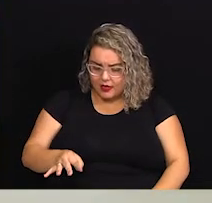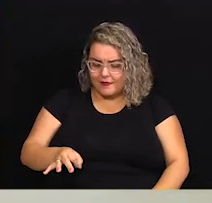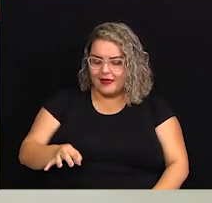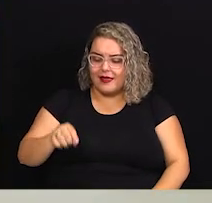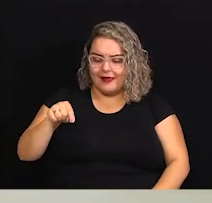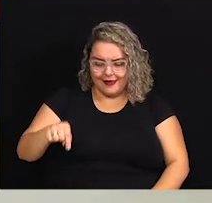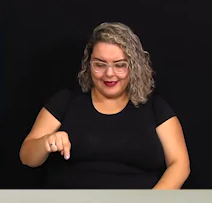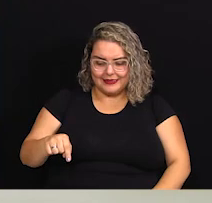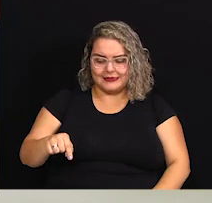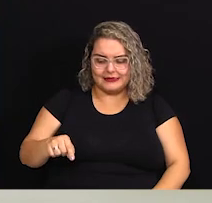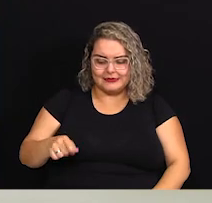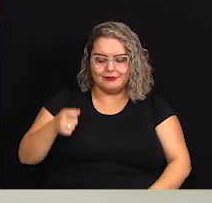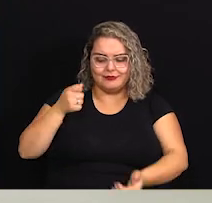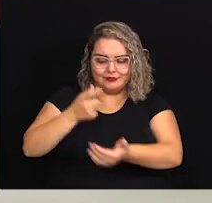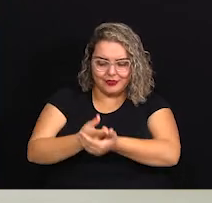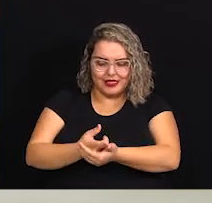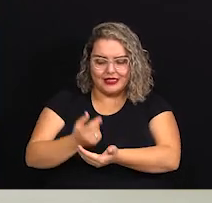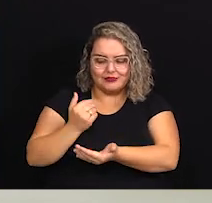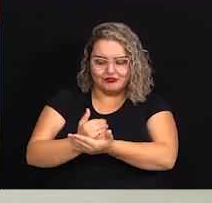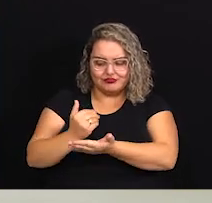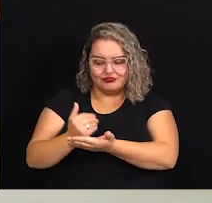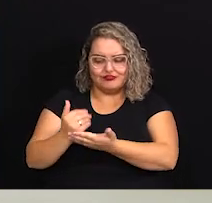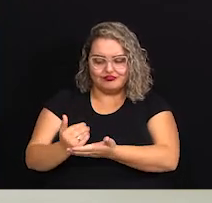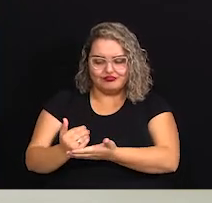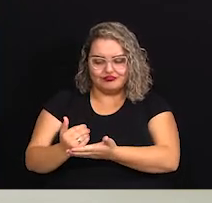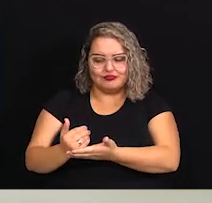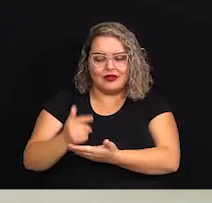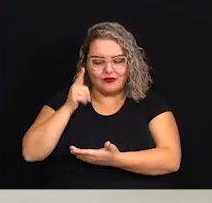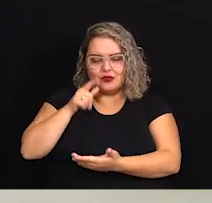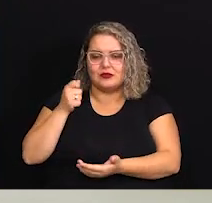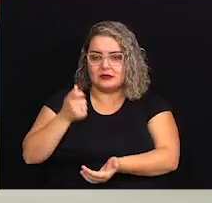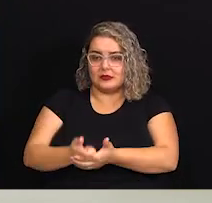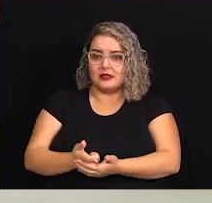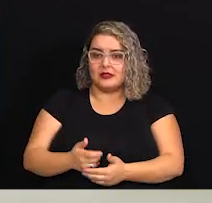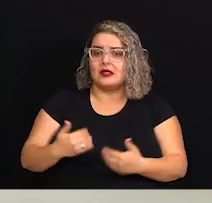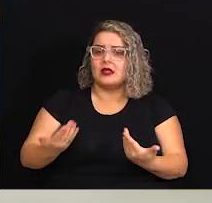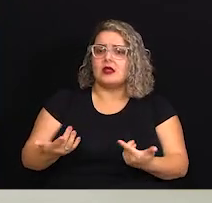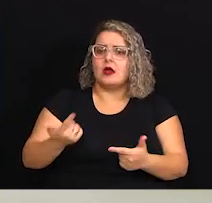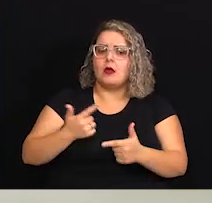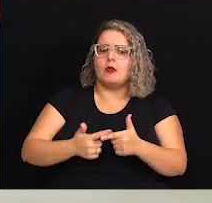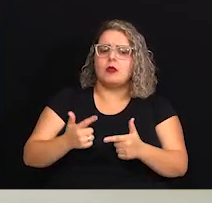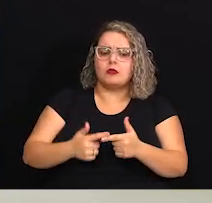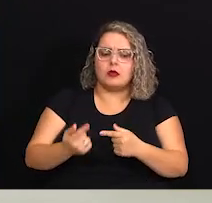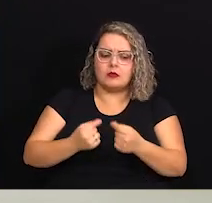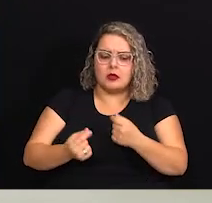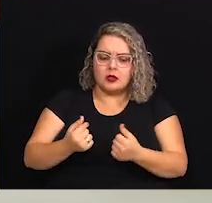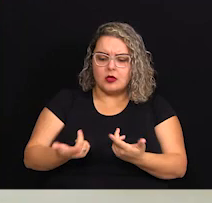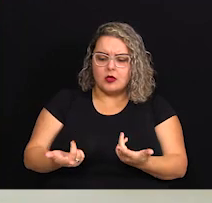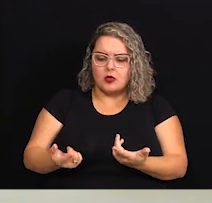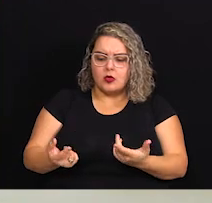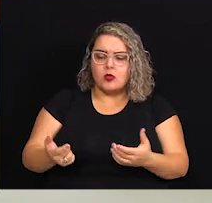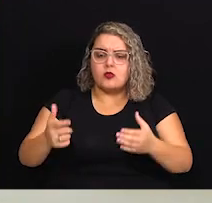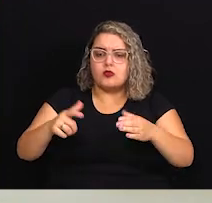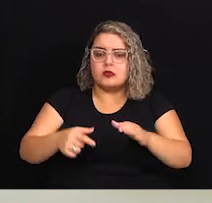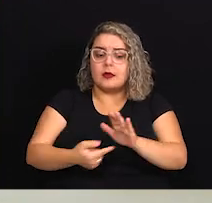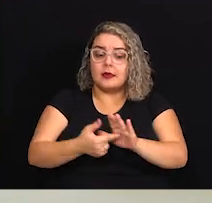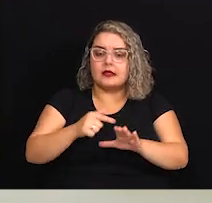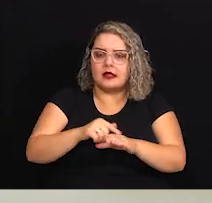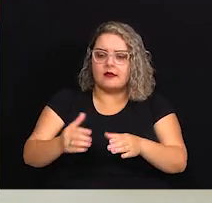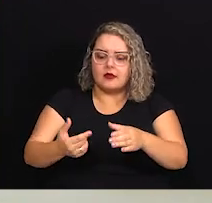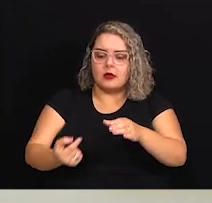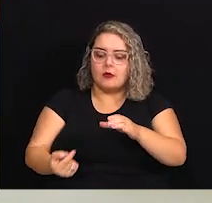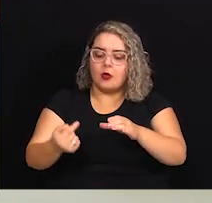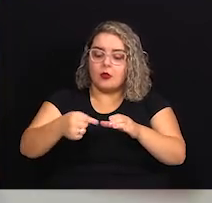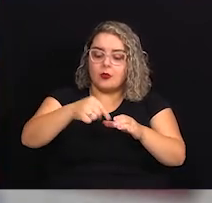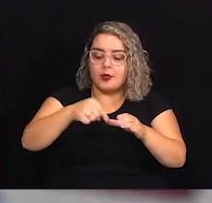essa parcela vai caber? Ou então, se eu estou em problemas financeiros, aonde que estão os furinhos da minha caixa d'água? Aonde que o dinheiro está indo embora e